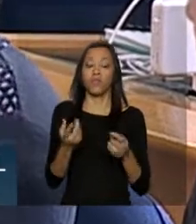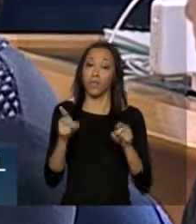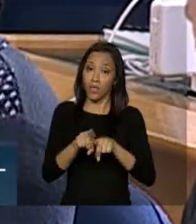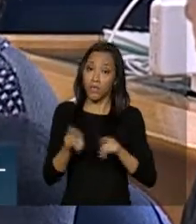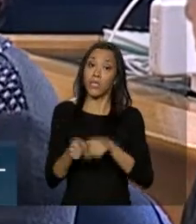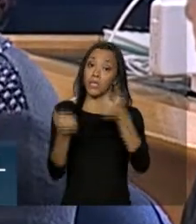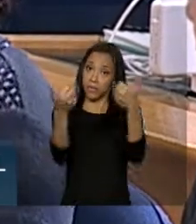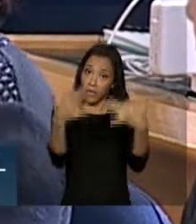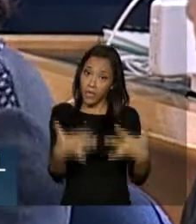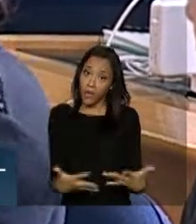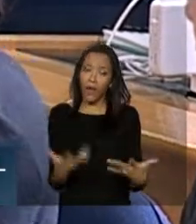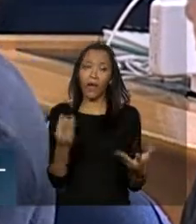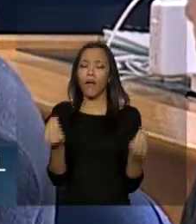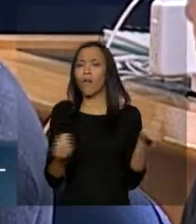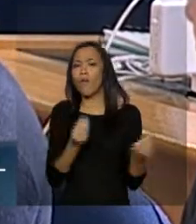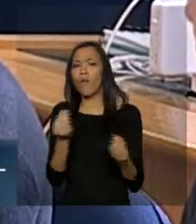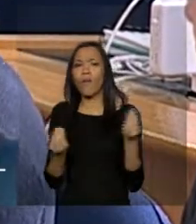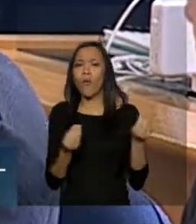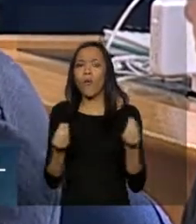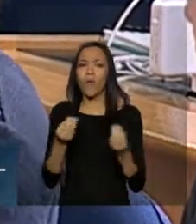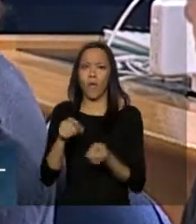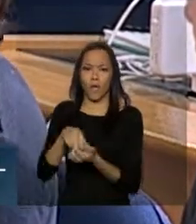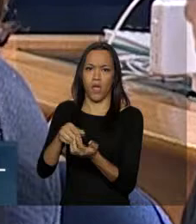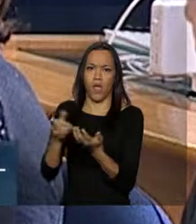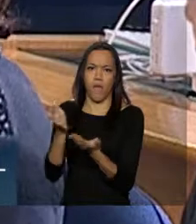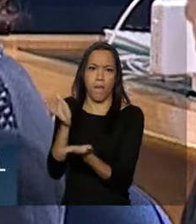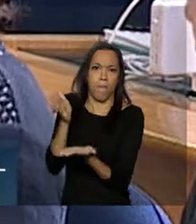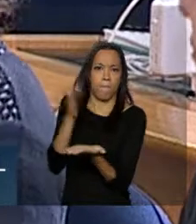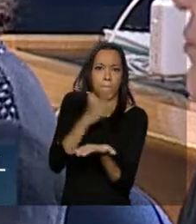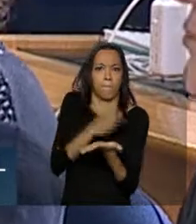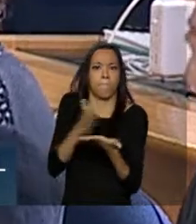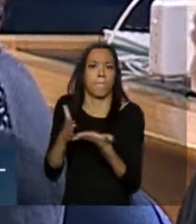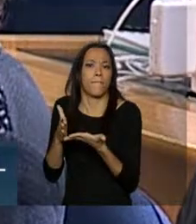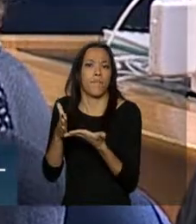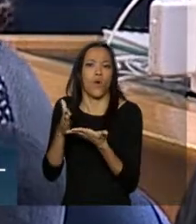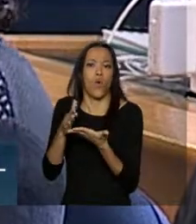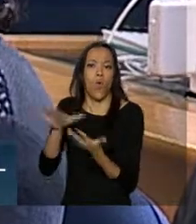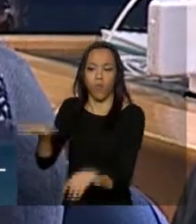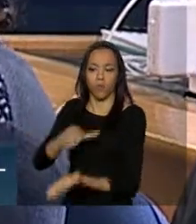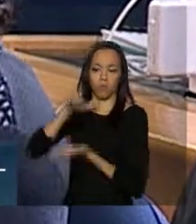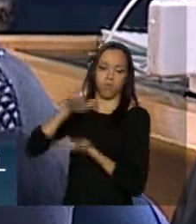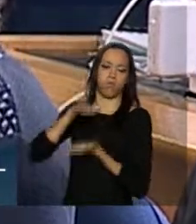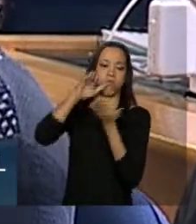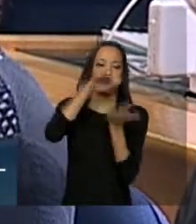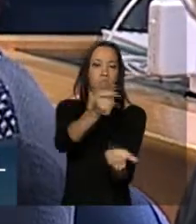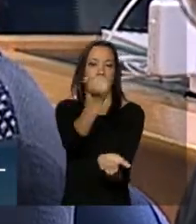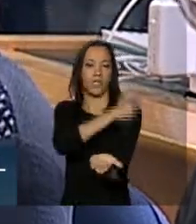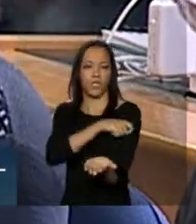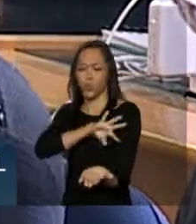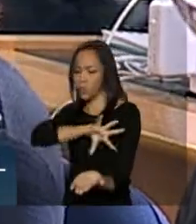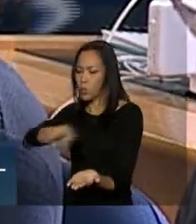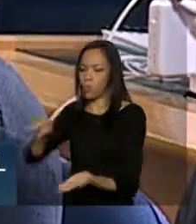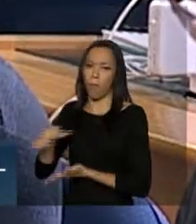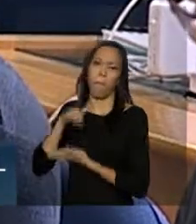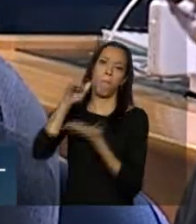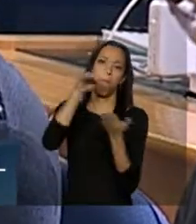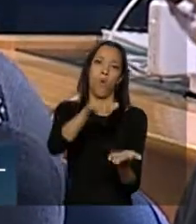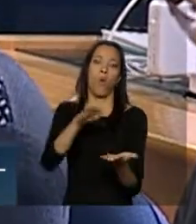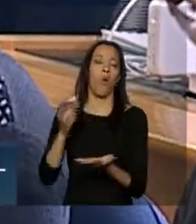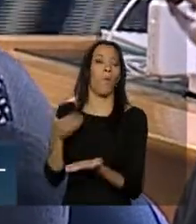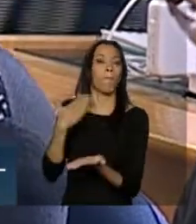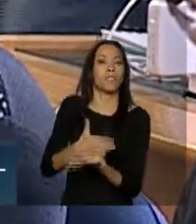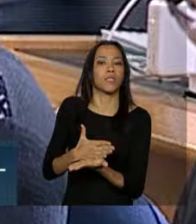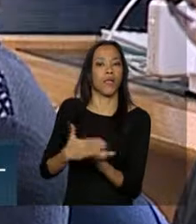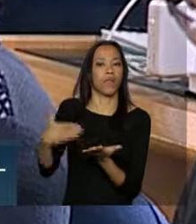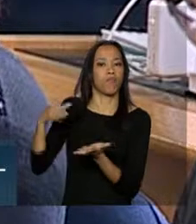acho que não foi dito, como que é feito o repasse. Ele é fracionado, ele é de uma vez só? e se dá para tranquilizar a